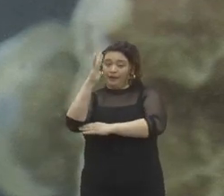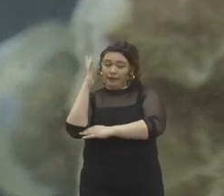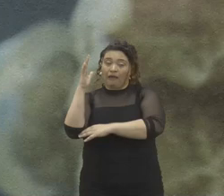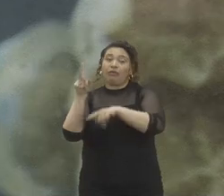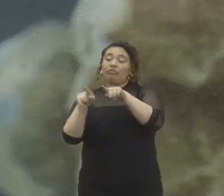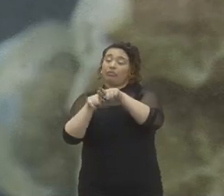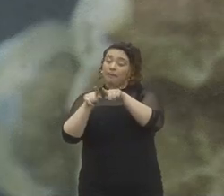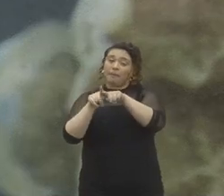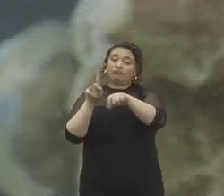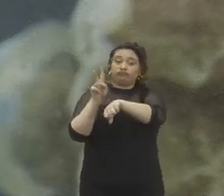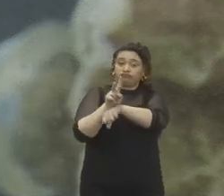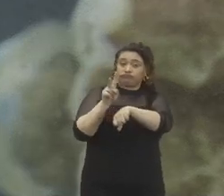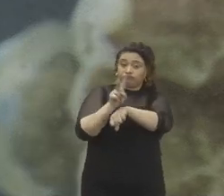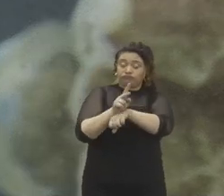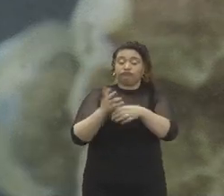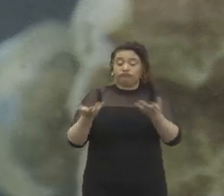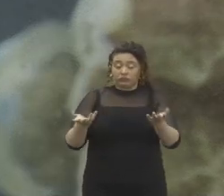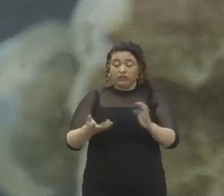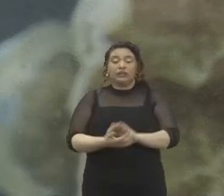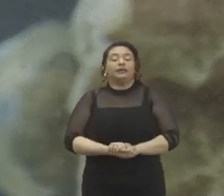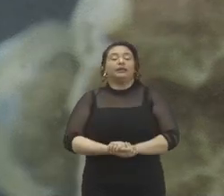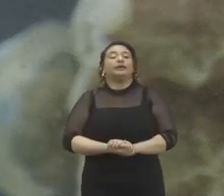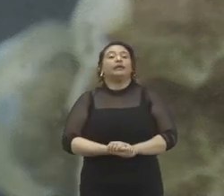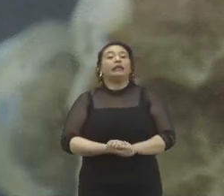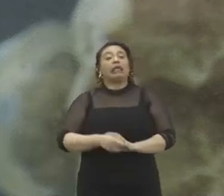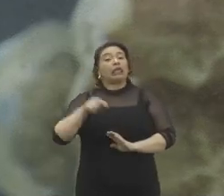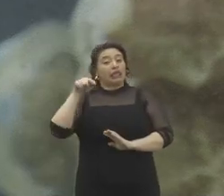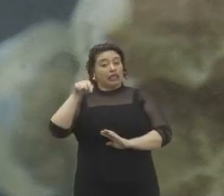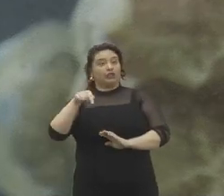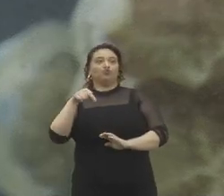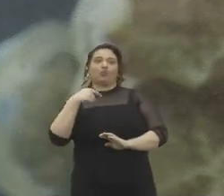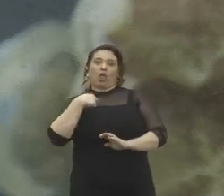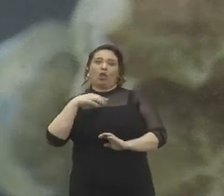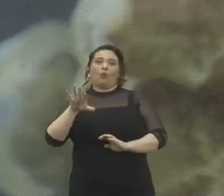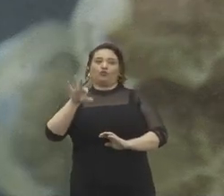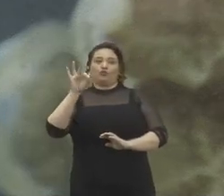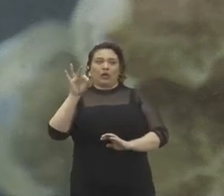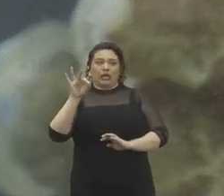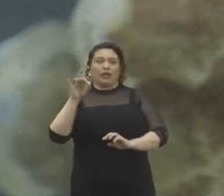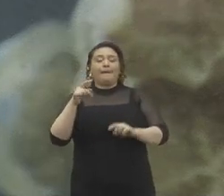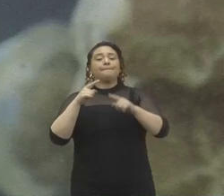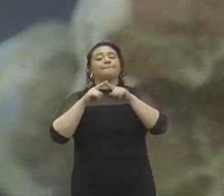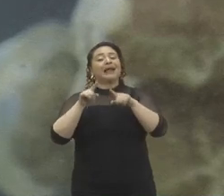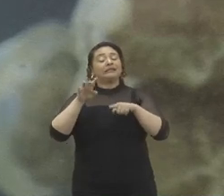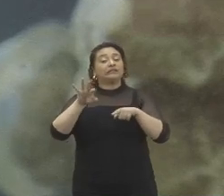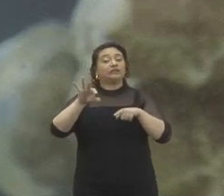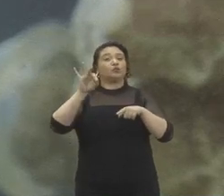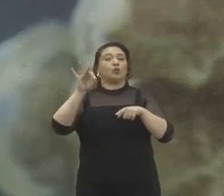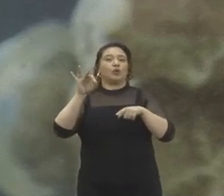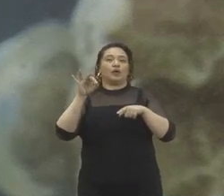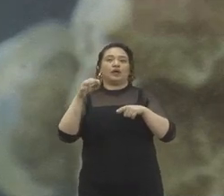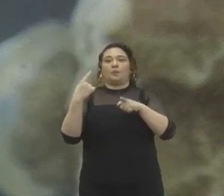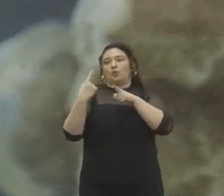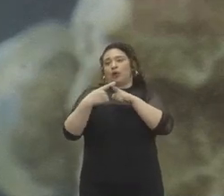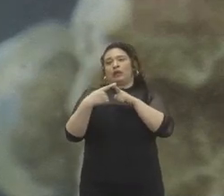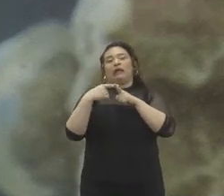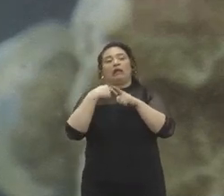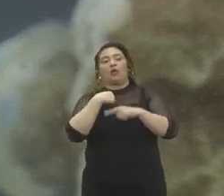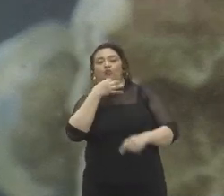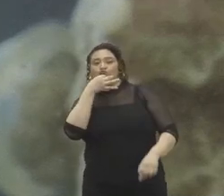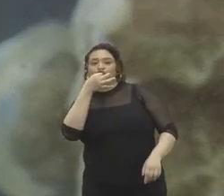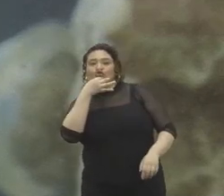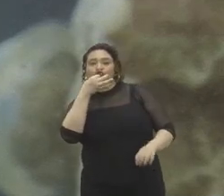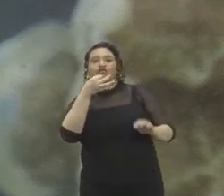então Eh isso sim foi uma escolha mas a minha escolha se manifestava assim como sugestões de